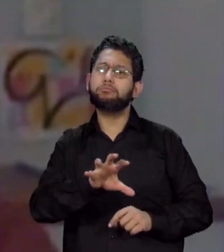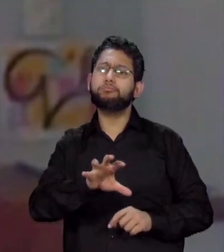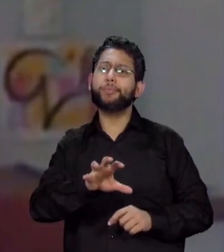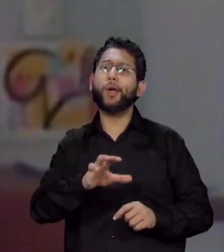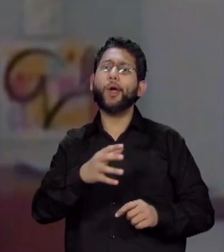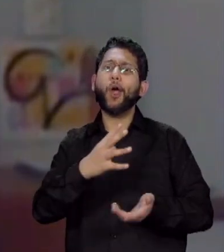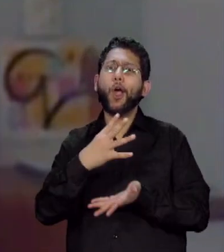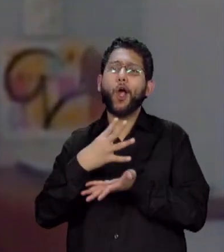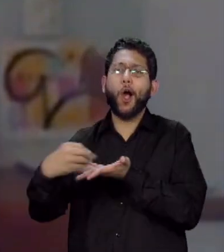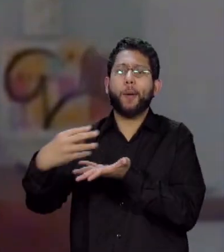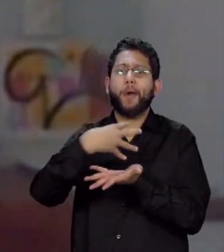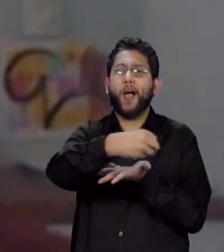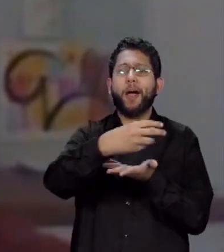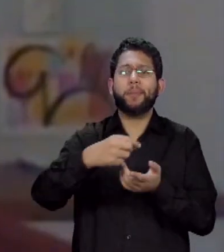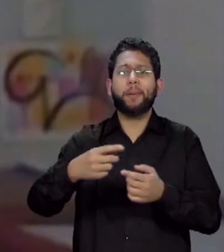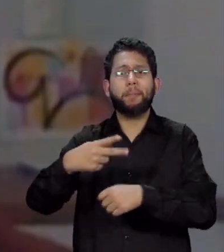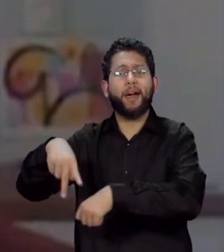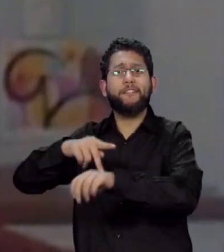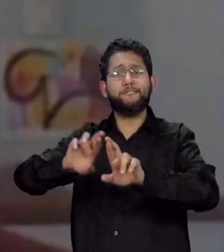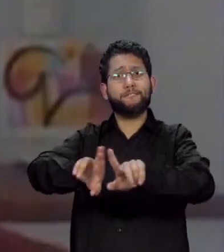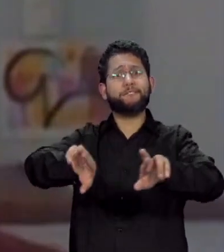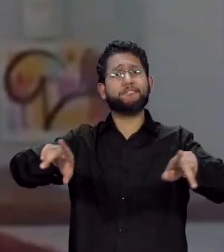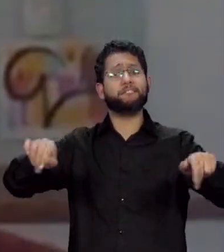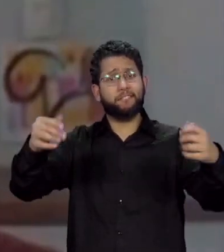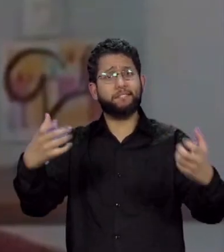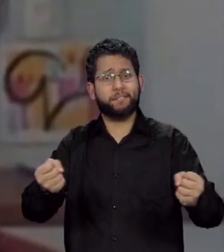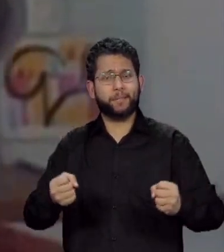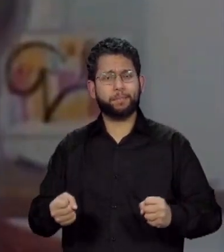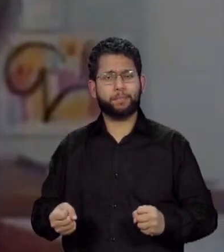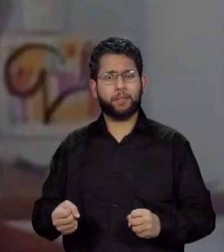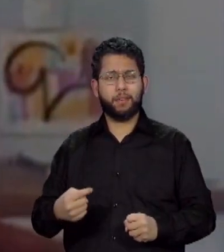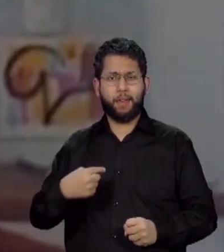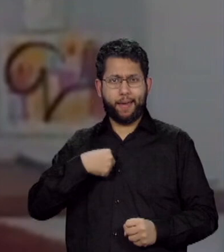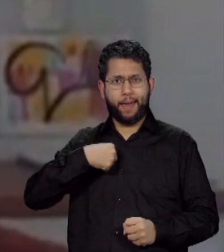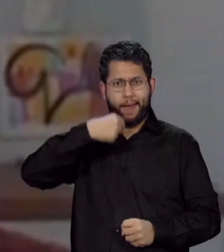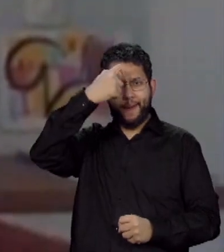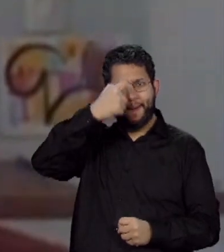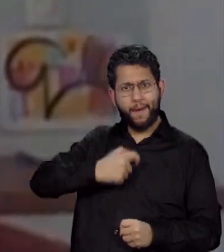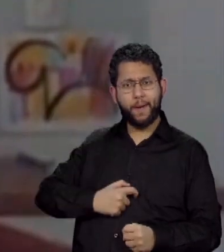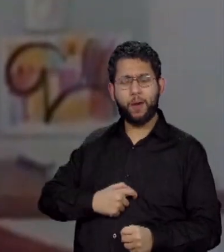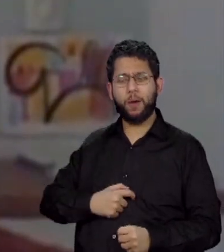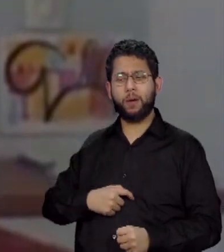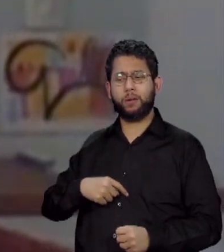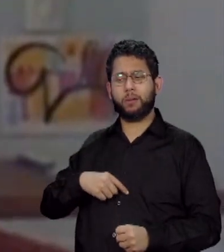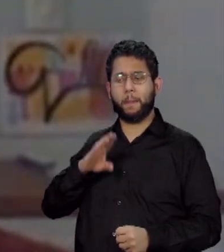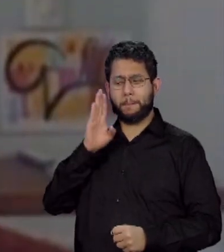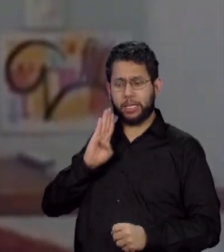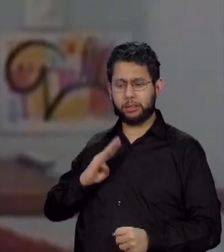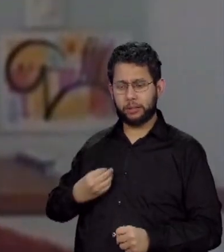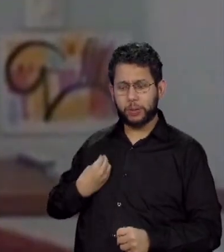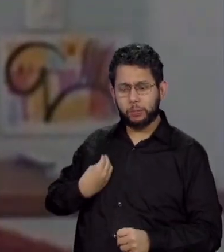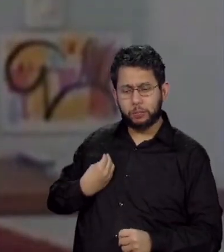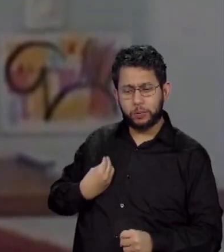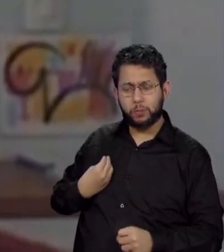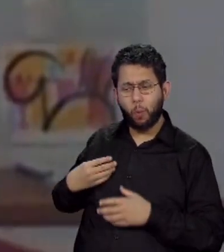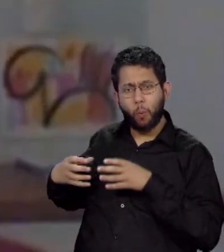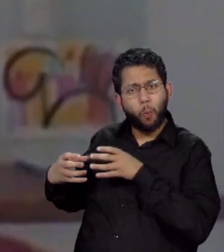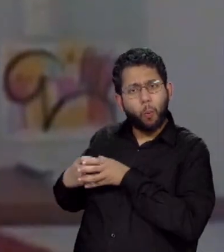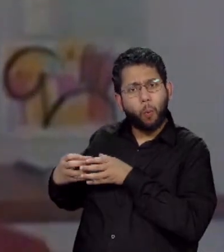a fazer, eu e um grupo de pessoas que me acompanhavam nessa jornada